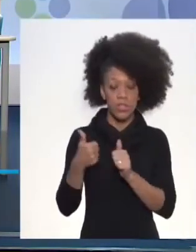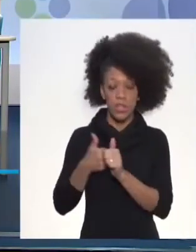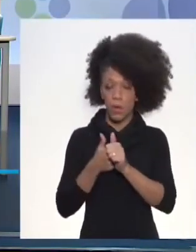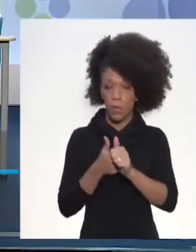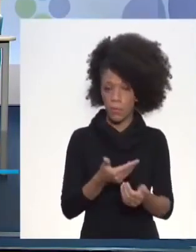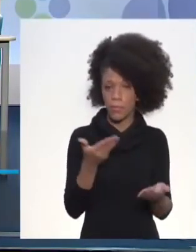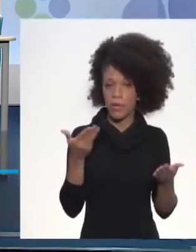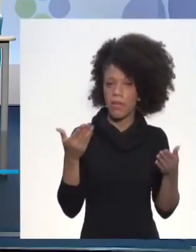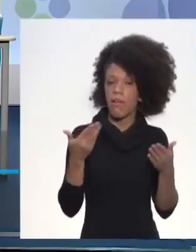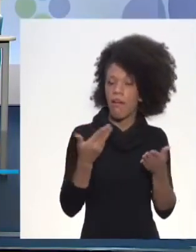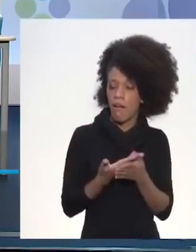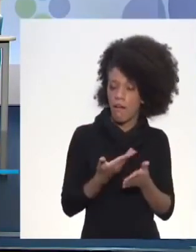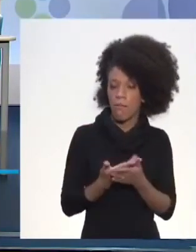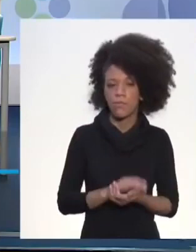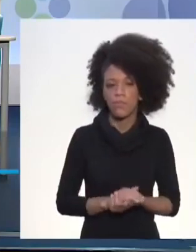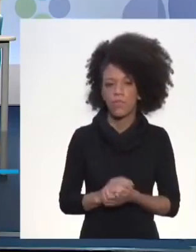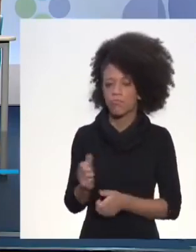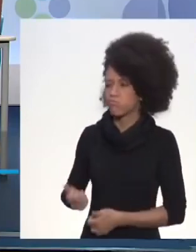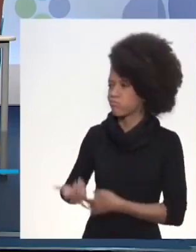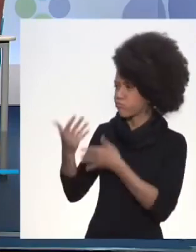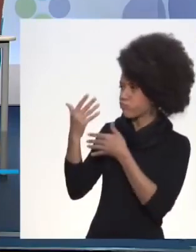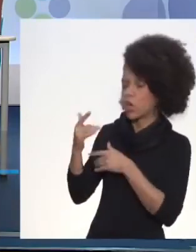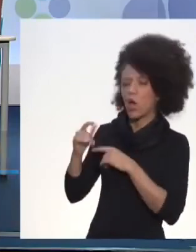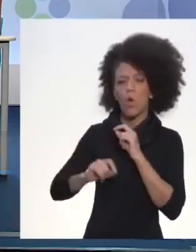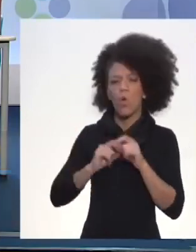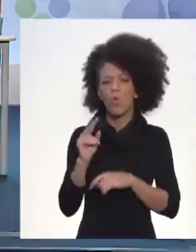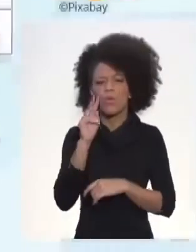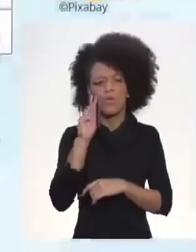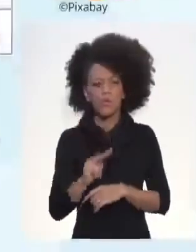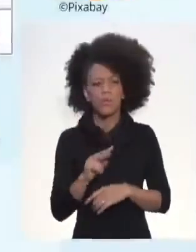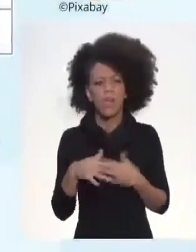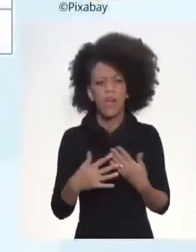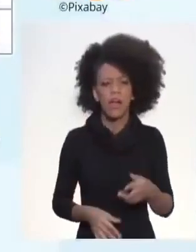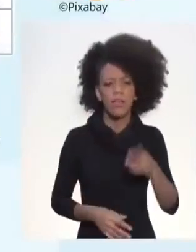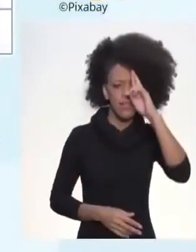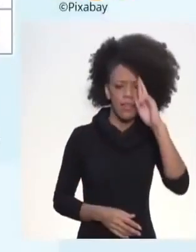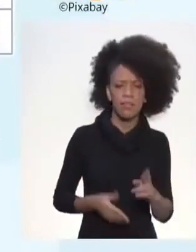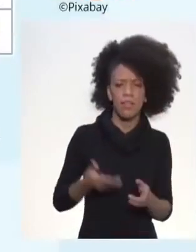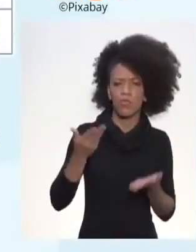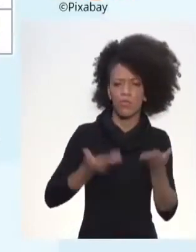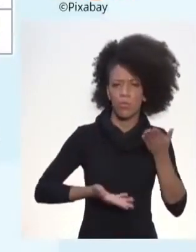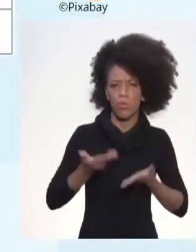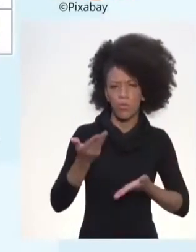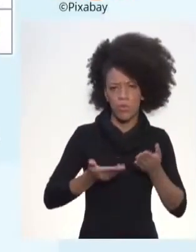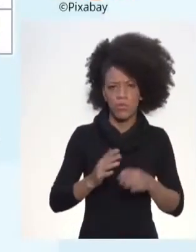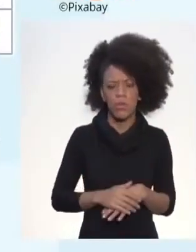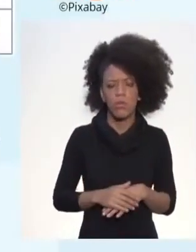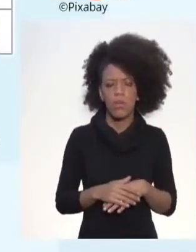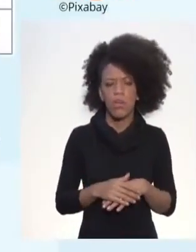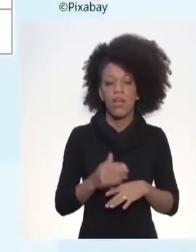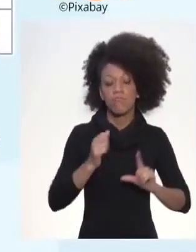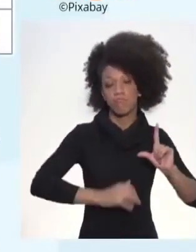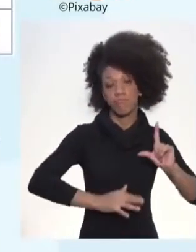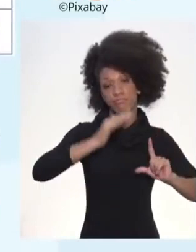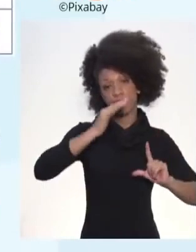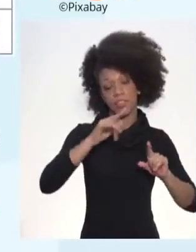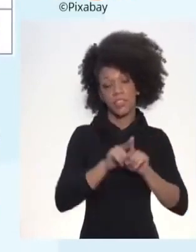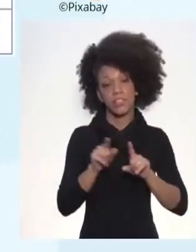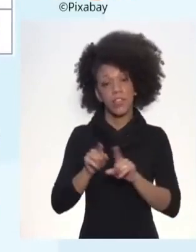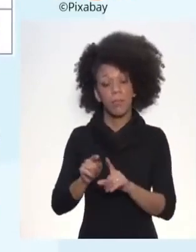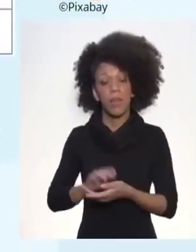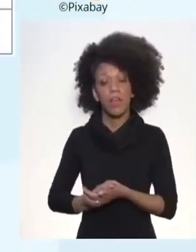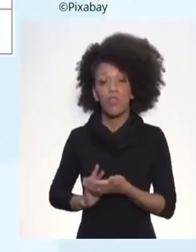aqui sempre nas aulas. Vamos subir a resposta, Tony. O que você observa em relação às razões de proporcionalidade entre os litros de suco e o